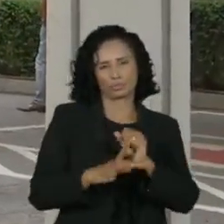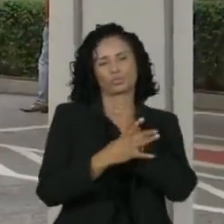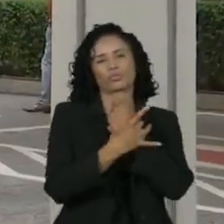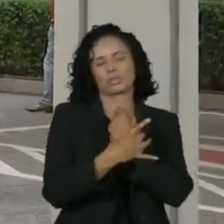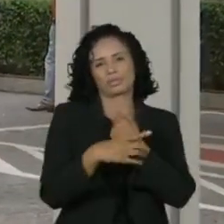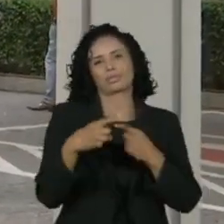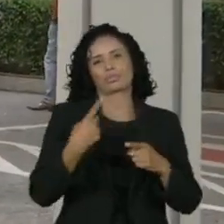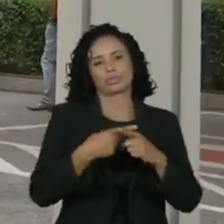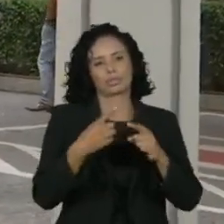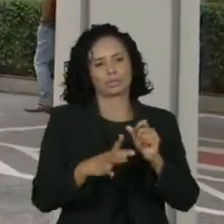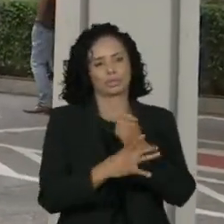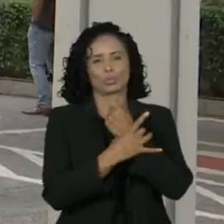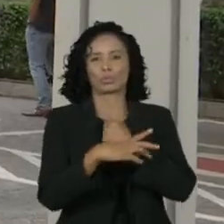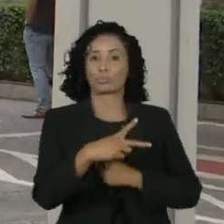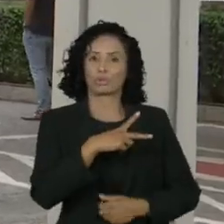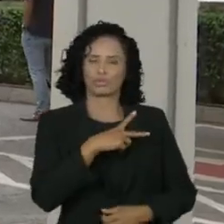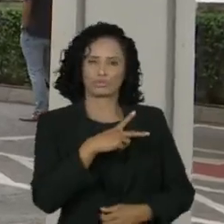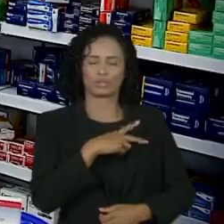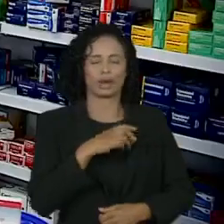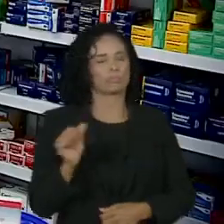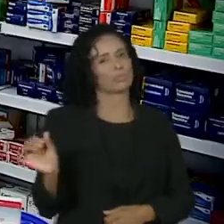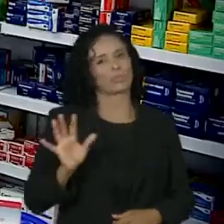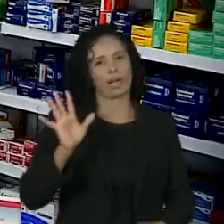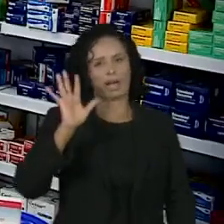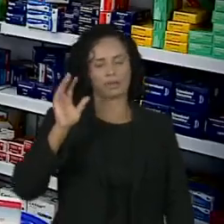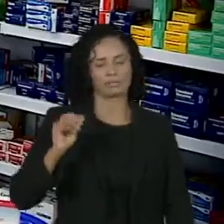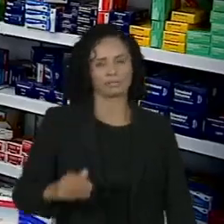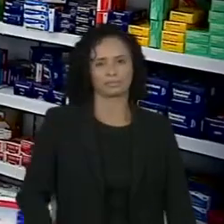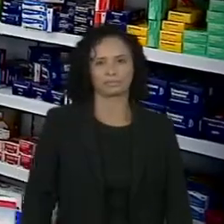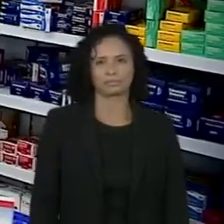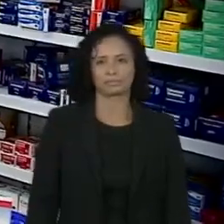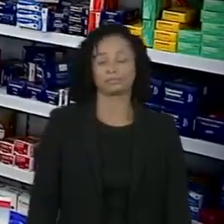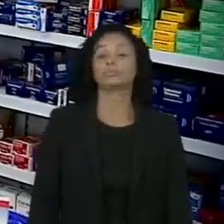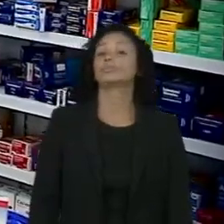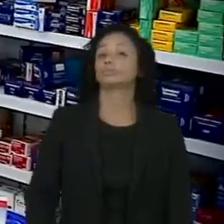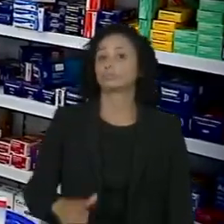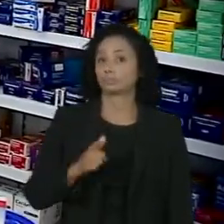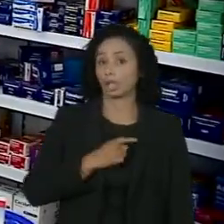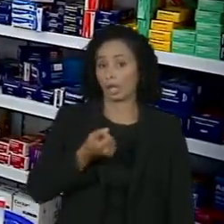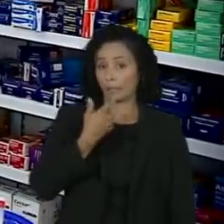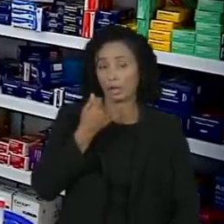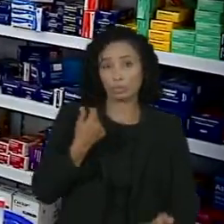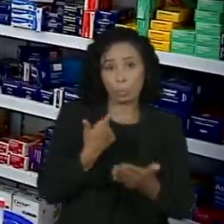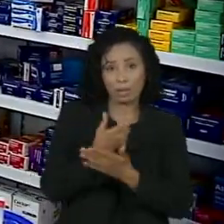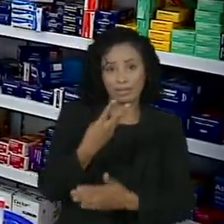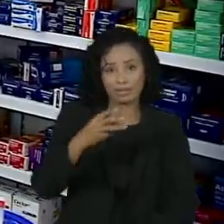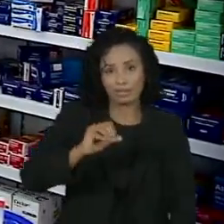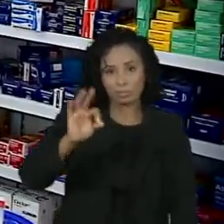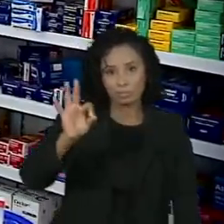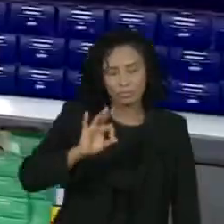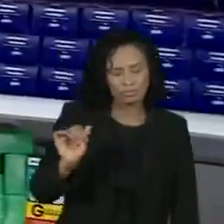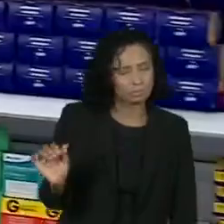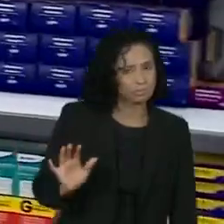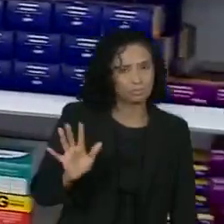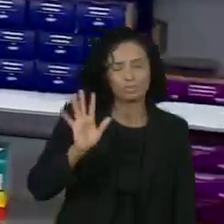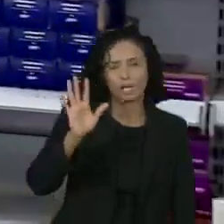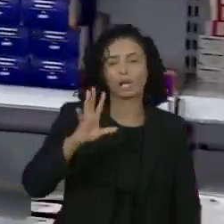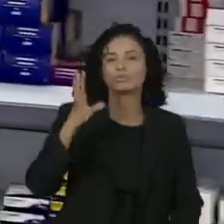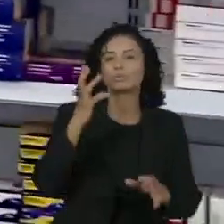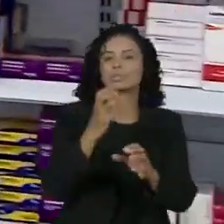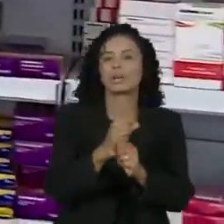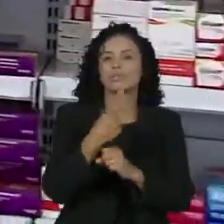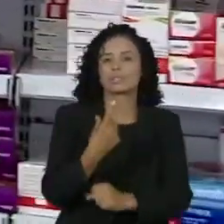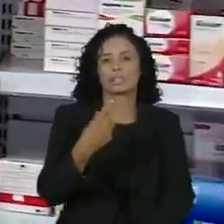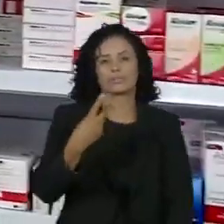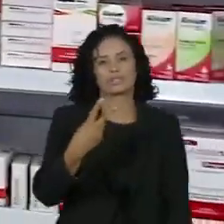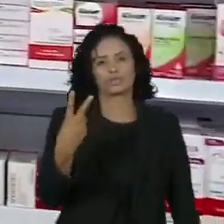individuais, né, que são muito alto. A conta dos remédios chega perto de 30%. Foram, no total,